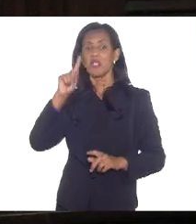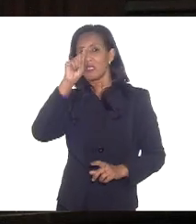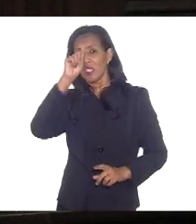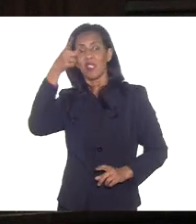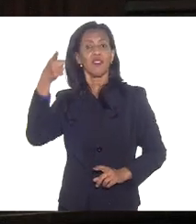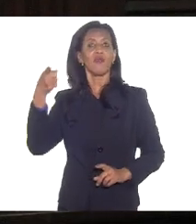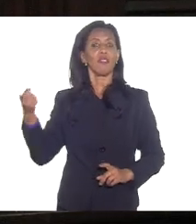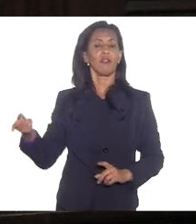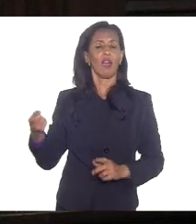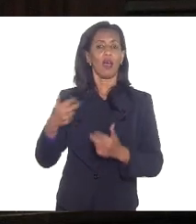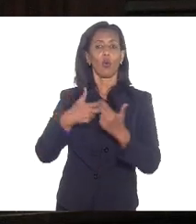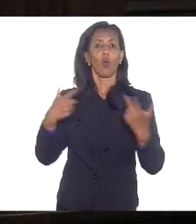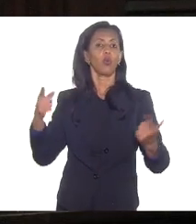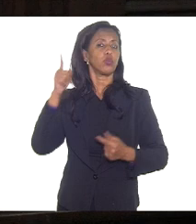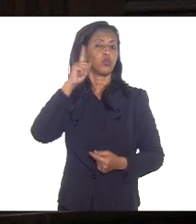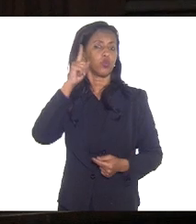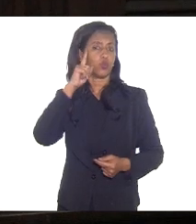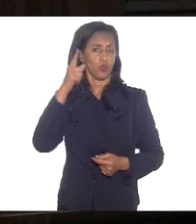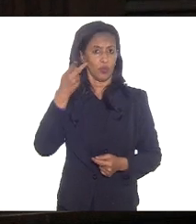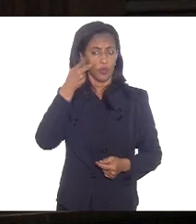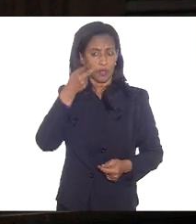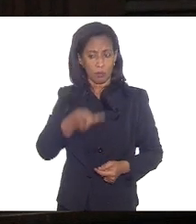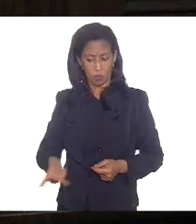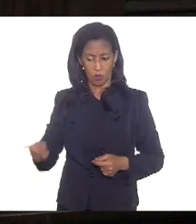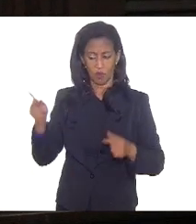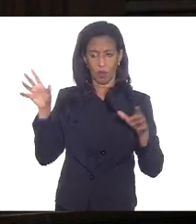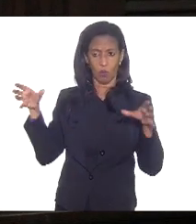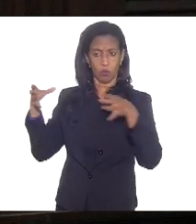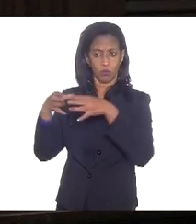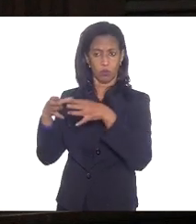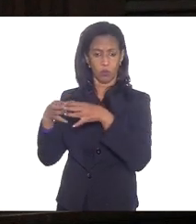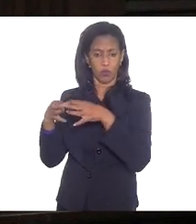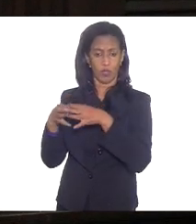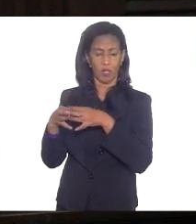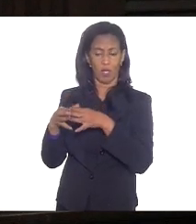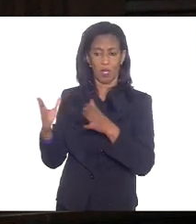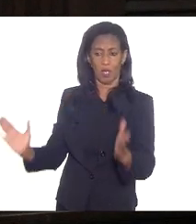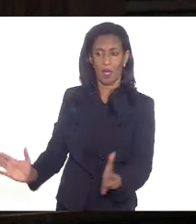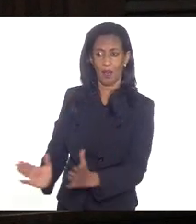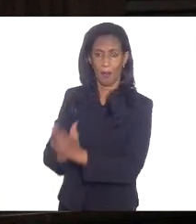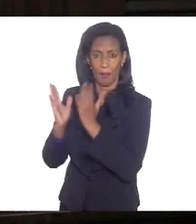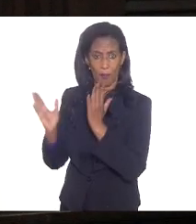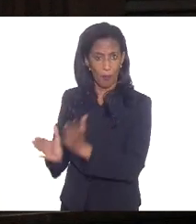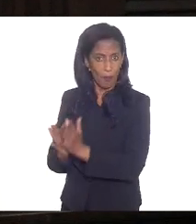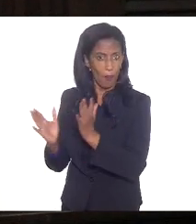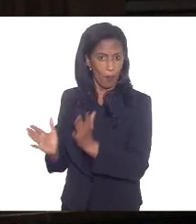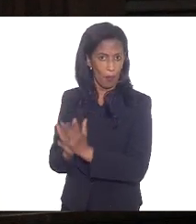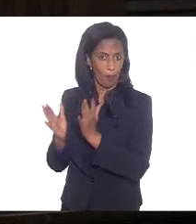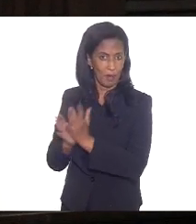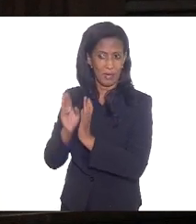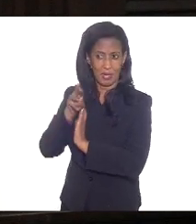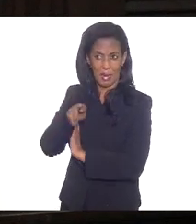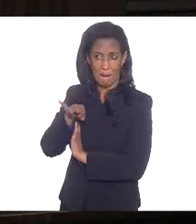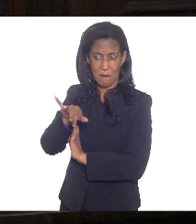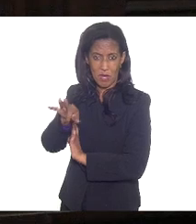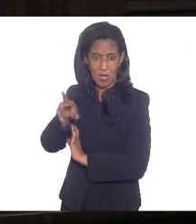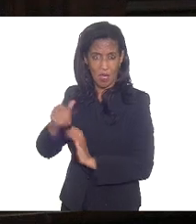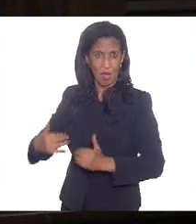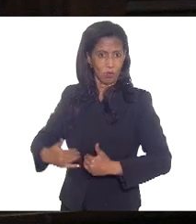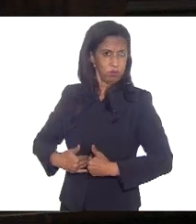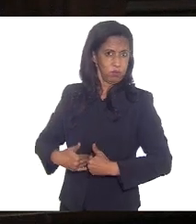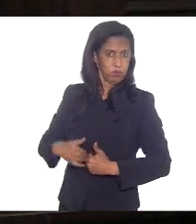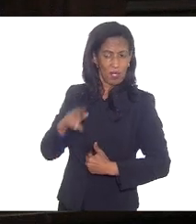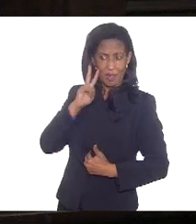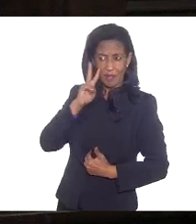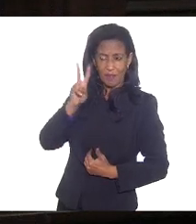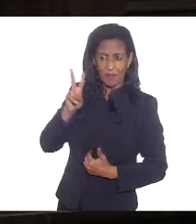roda todo dia. Fizemos uma visita da Comissão Especial de Combate à Miséria e à Extrema Pobreza segunda-feira no Morro da Providência e passamos em